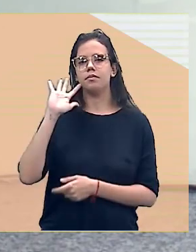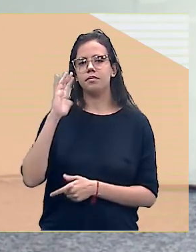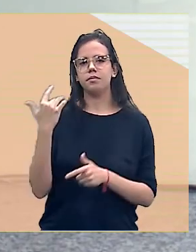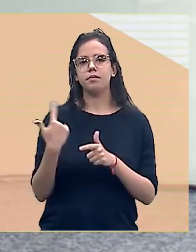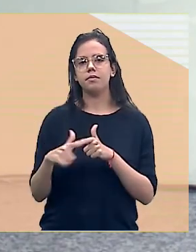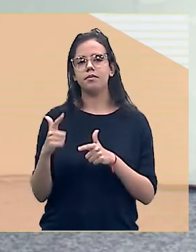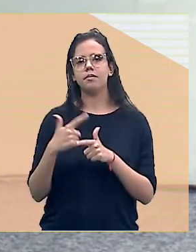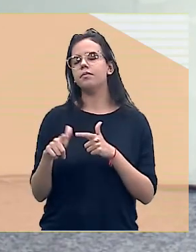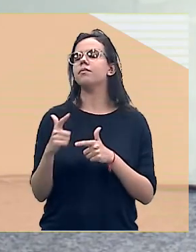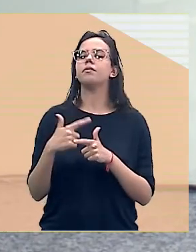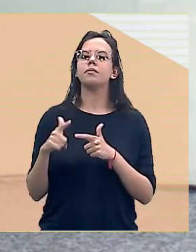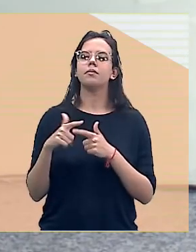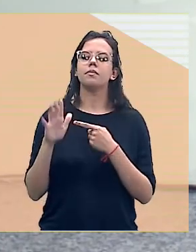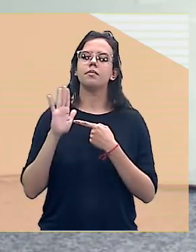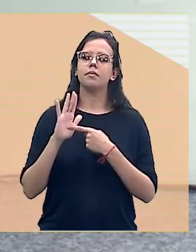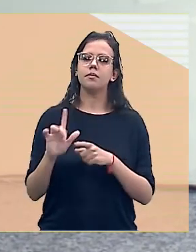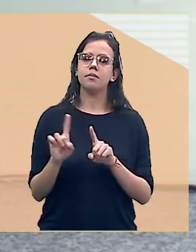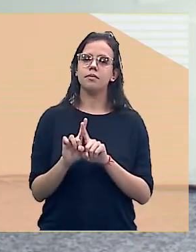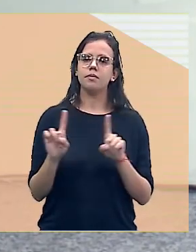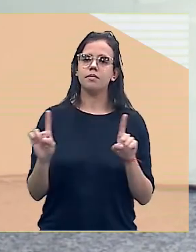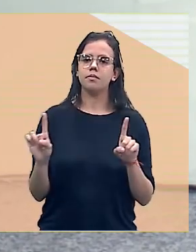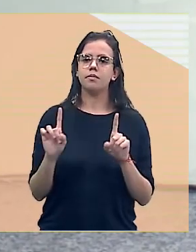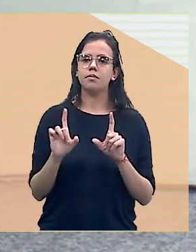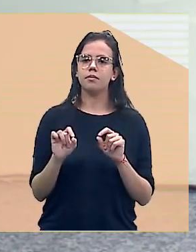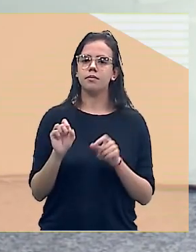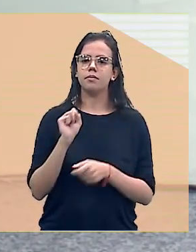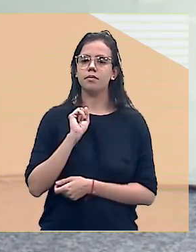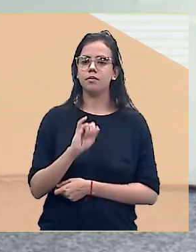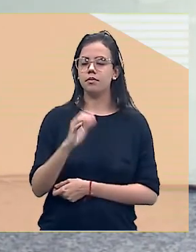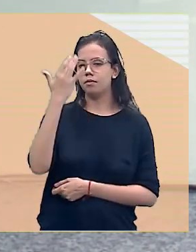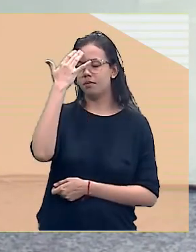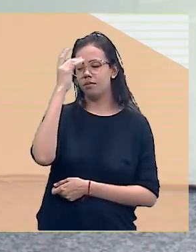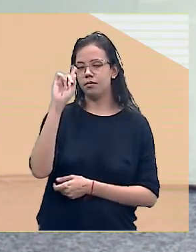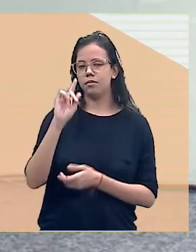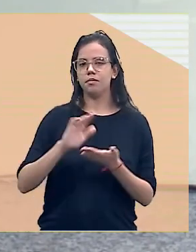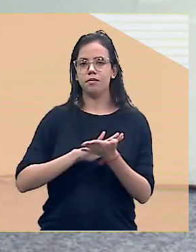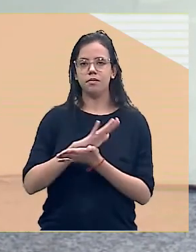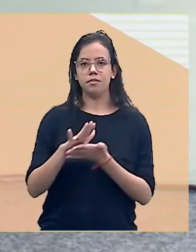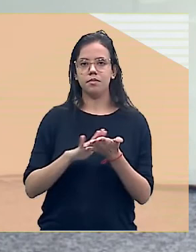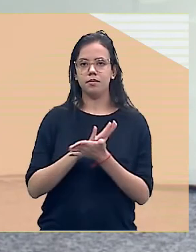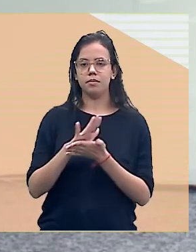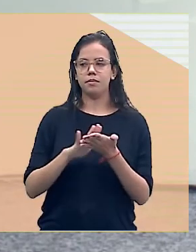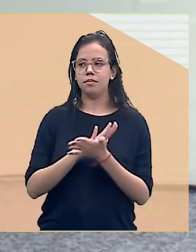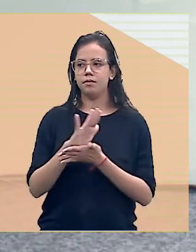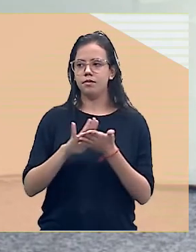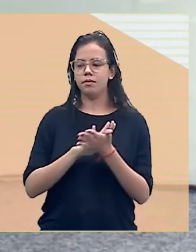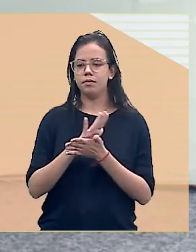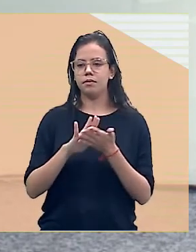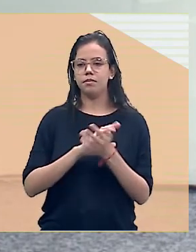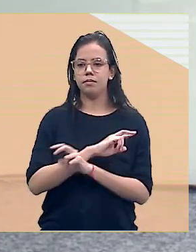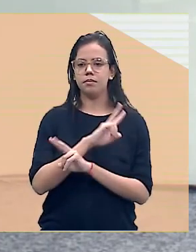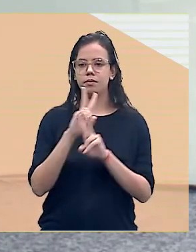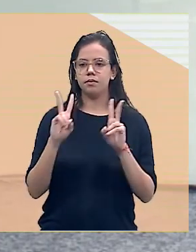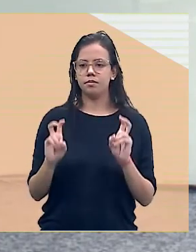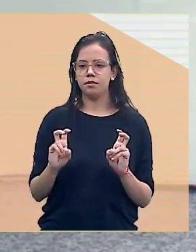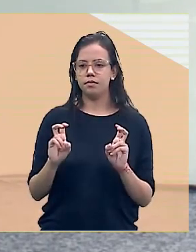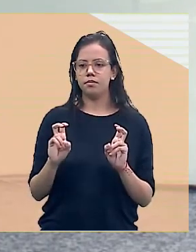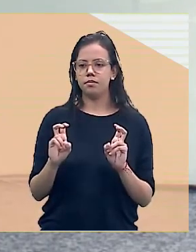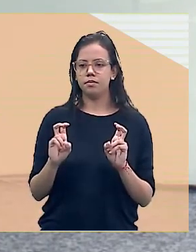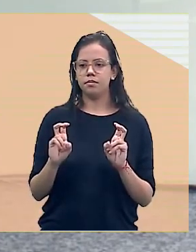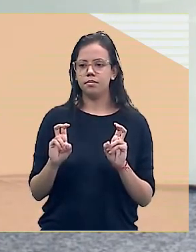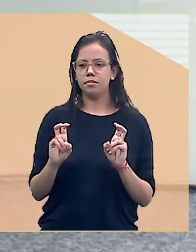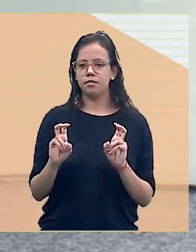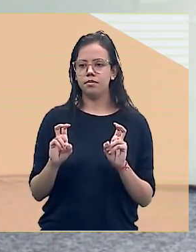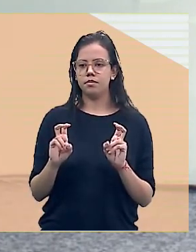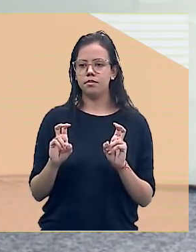problema o que levantado mas aí se você não souber nada sobre o assunto cobrado sobre esse